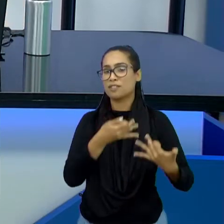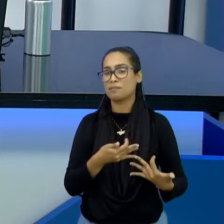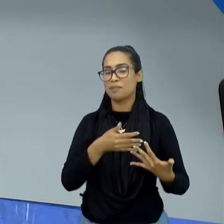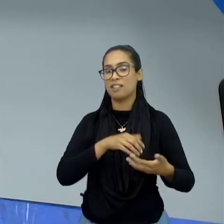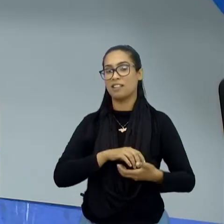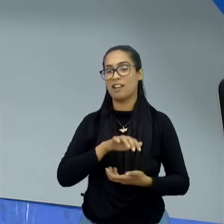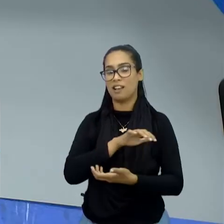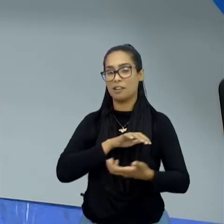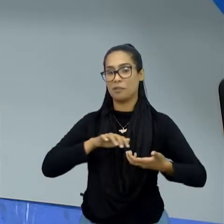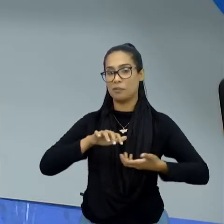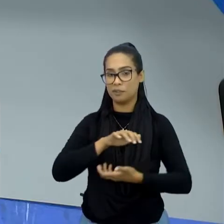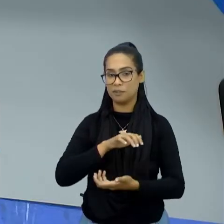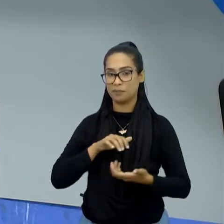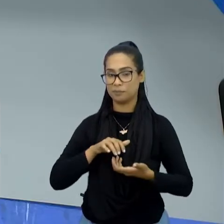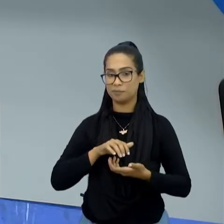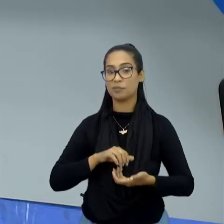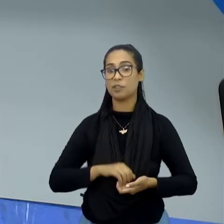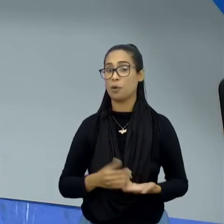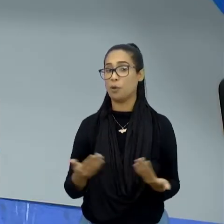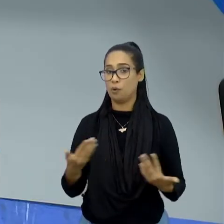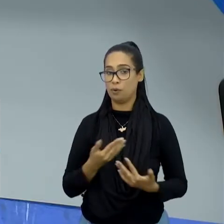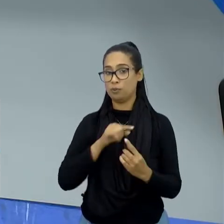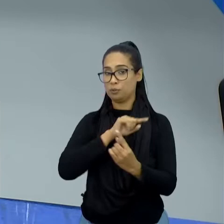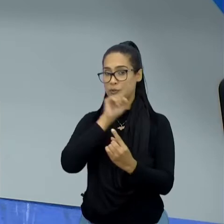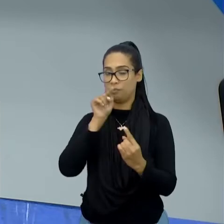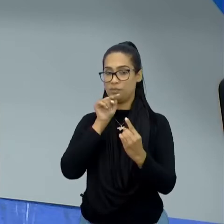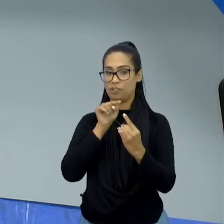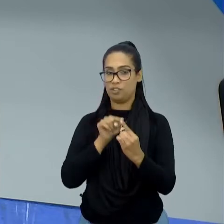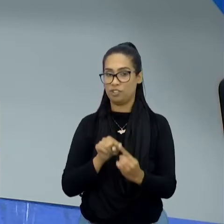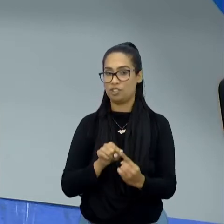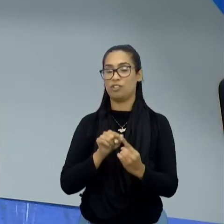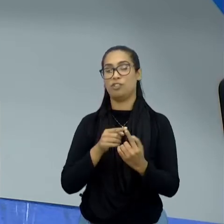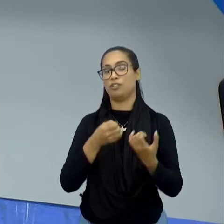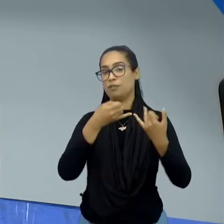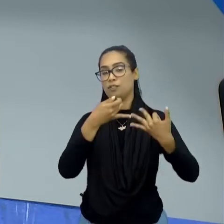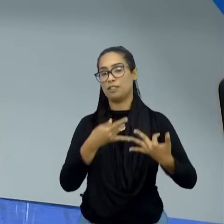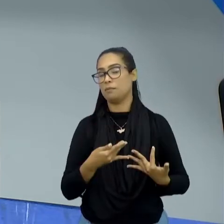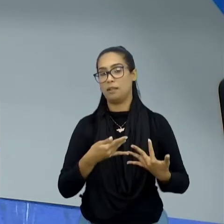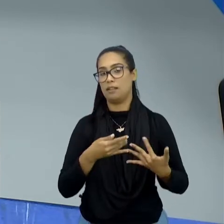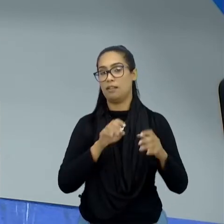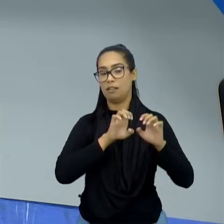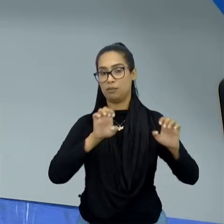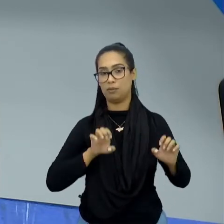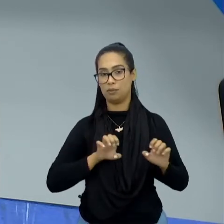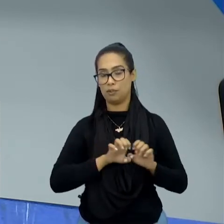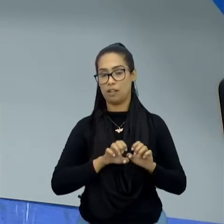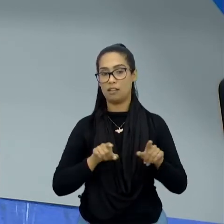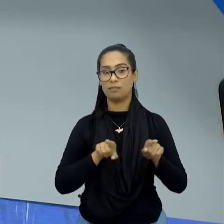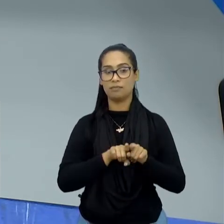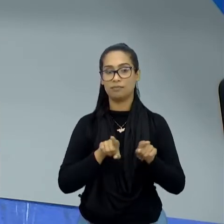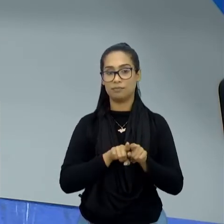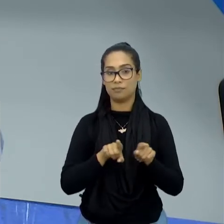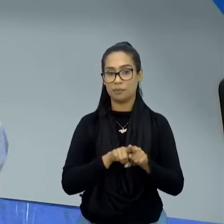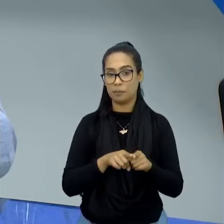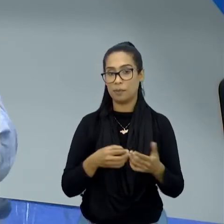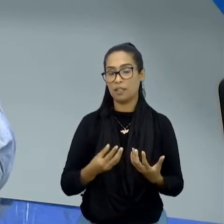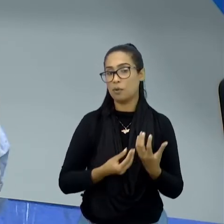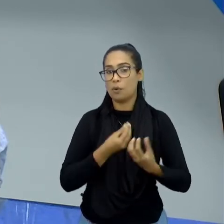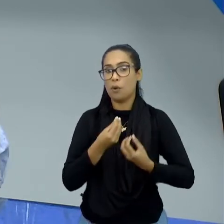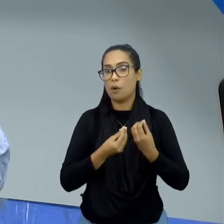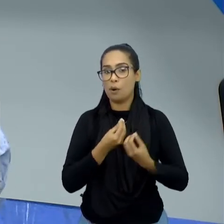Então, a definição que eu vou aqui compartilhar é uma definição feita sob uma perspectiva